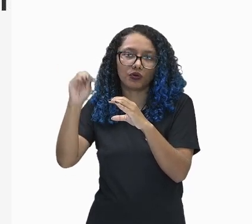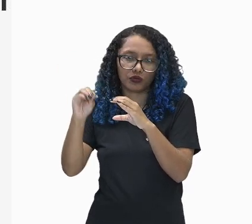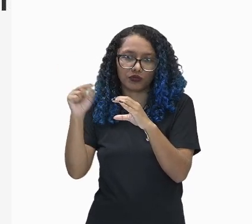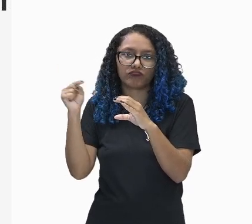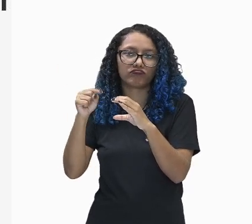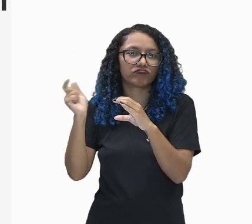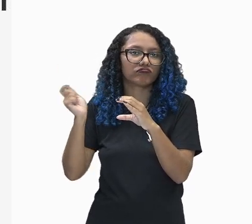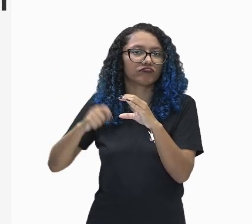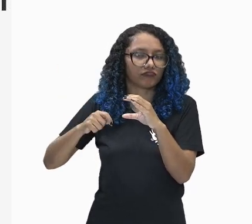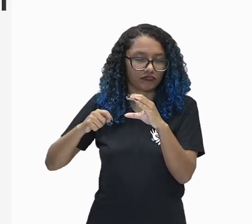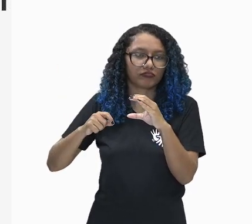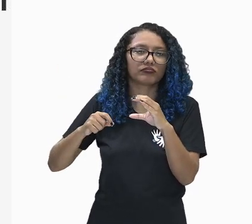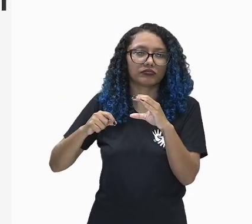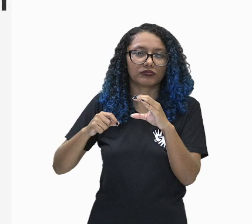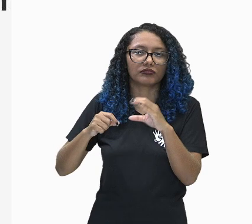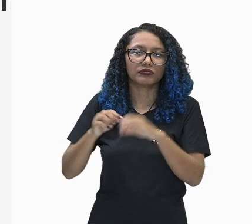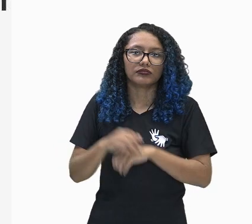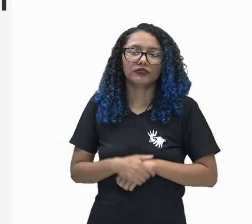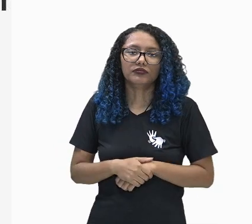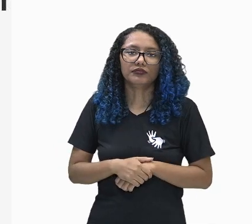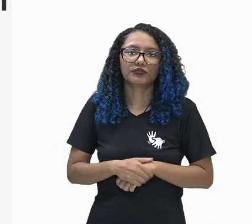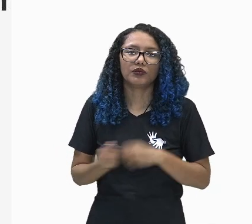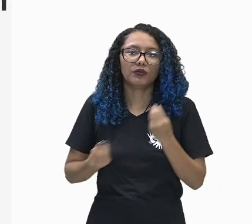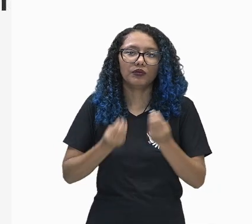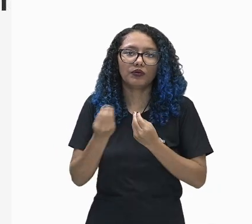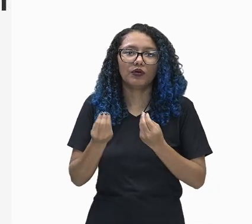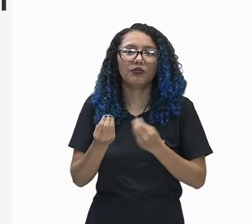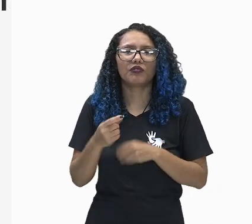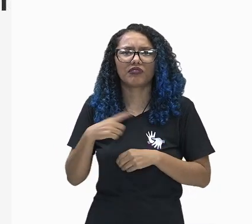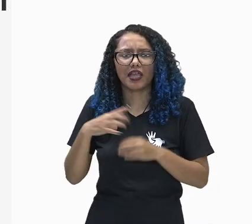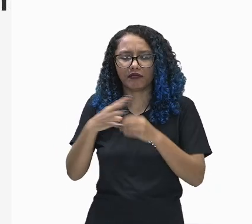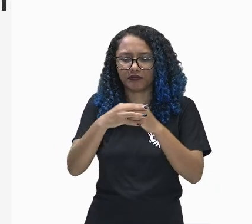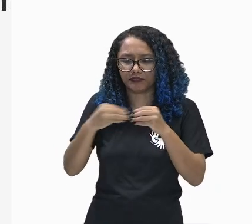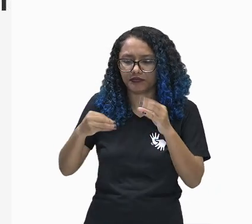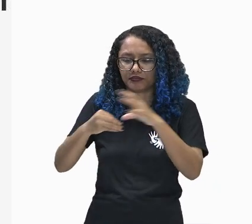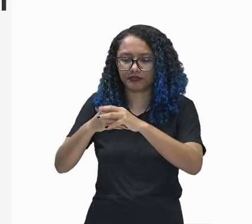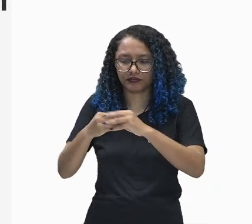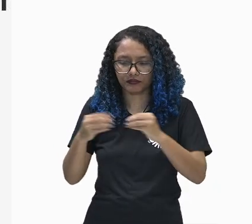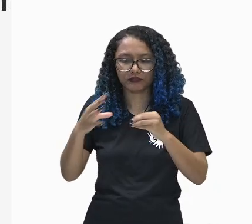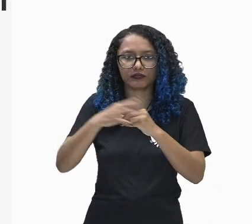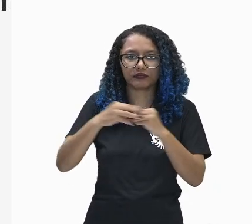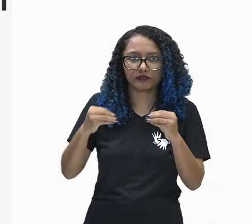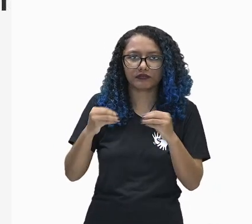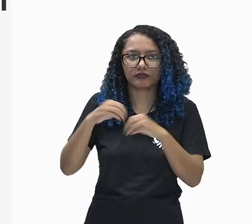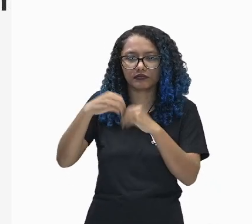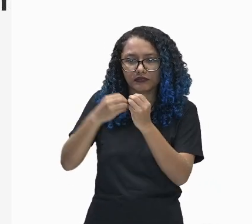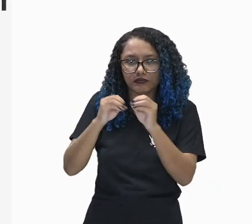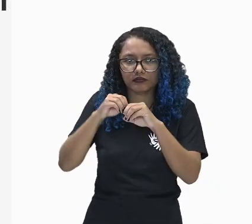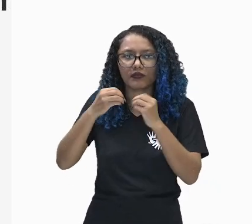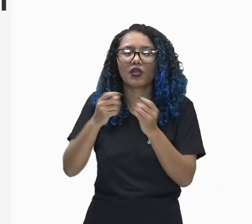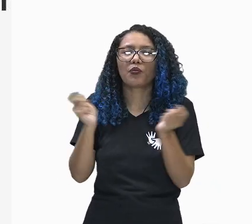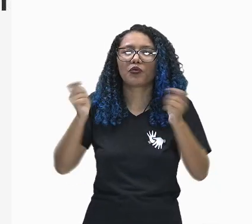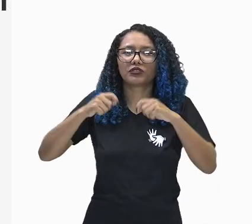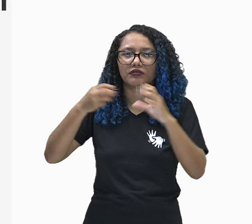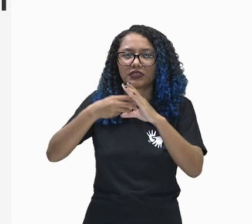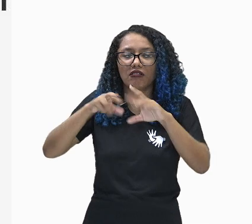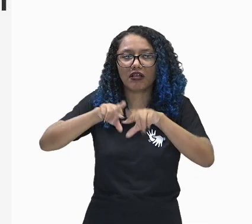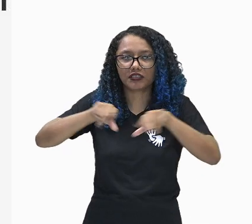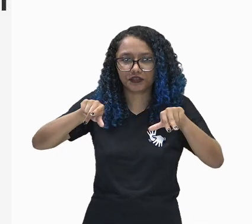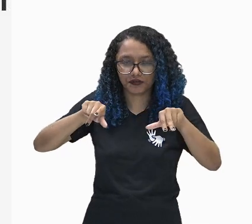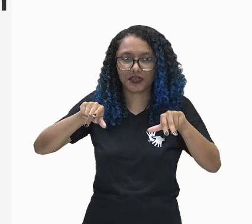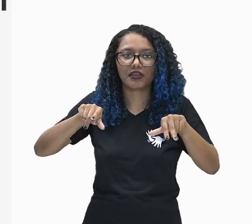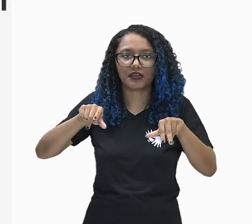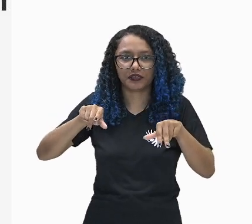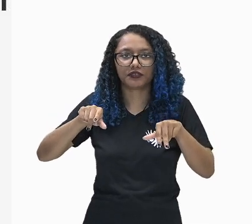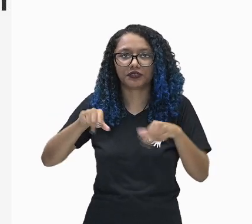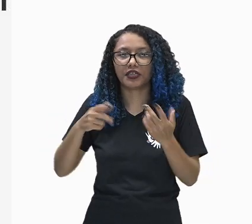potencial, através de sucessivas mitoses, se transformar em células diferenciadas, que por aí vão se